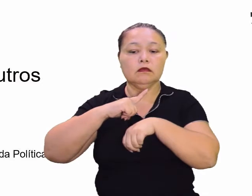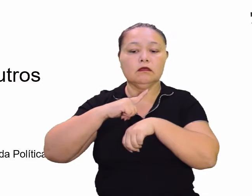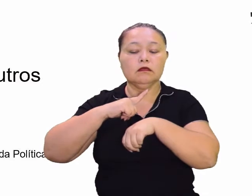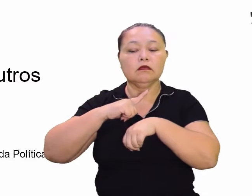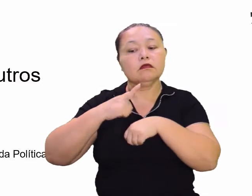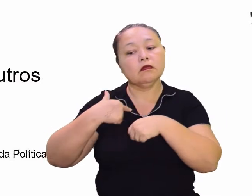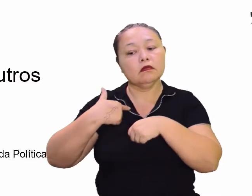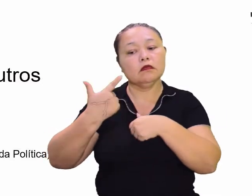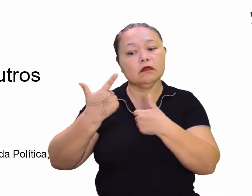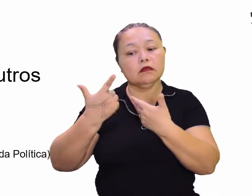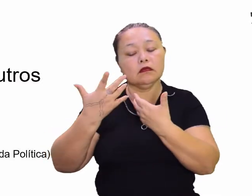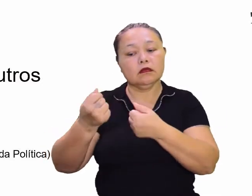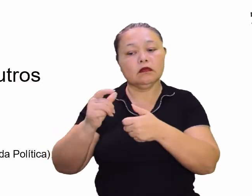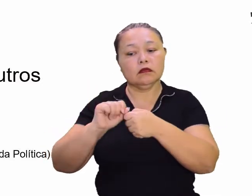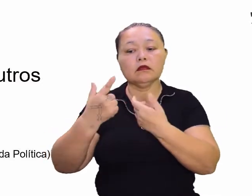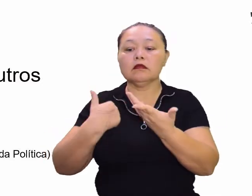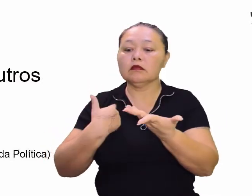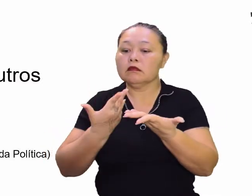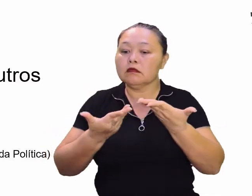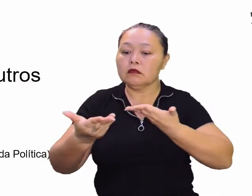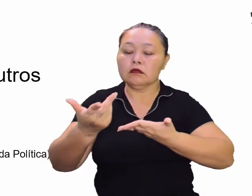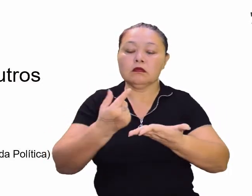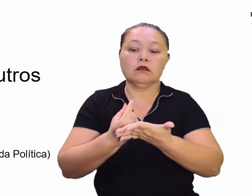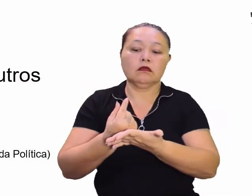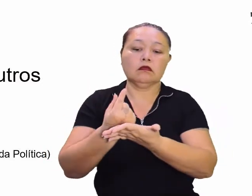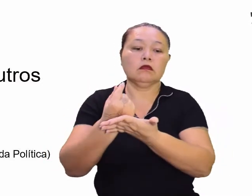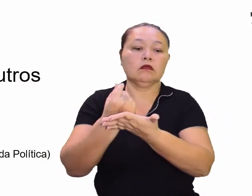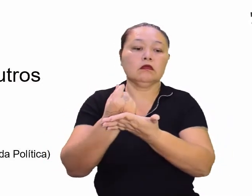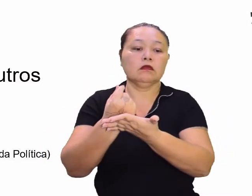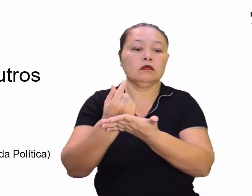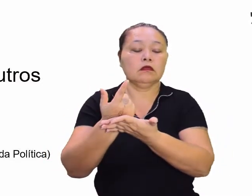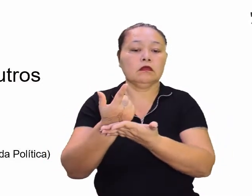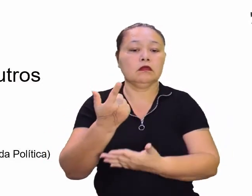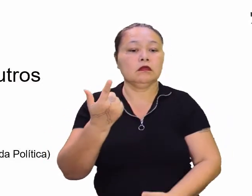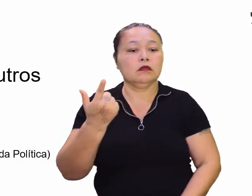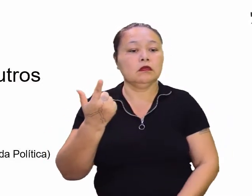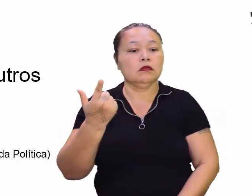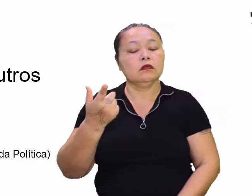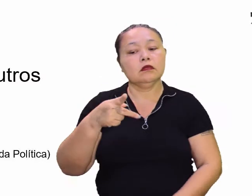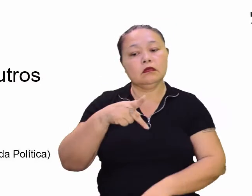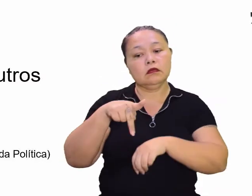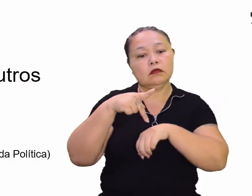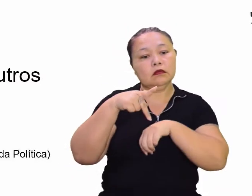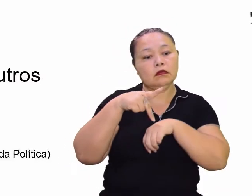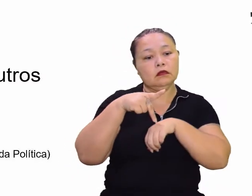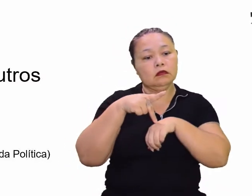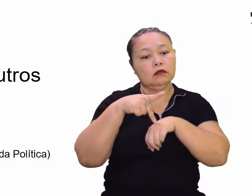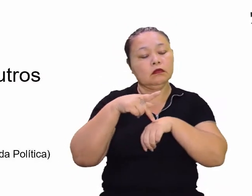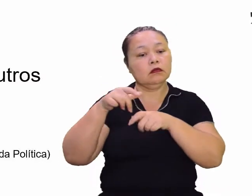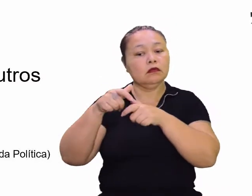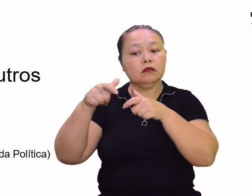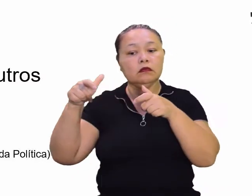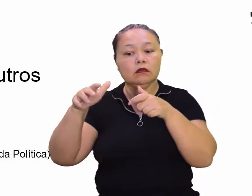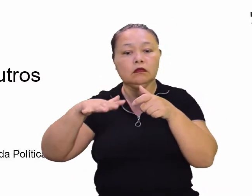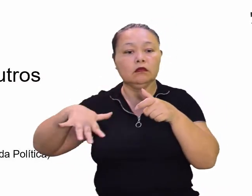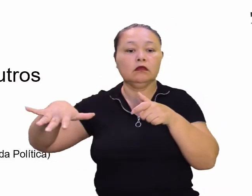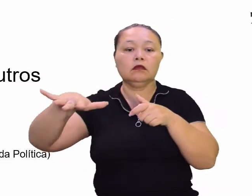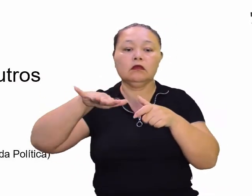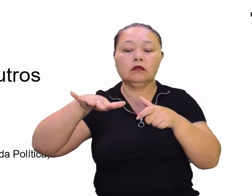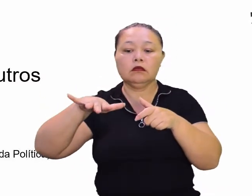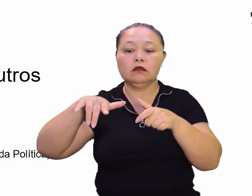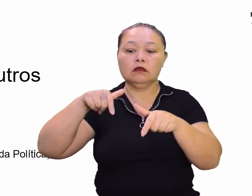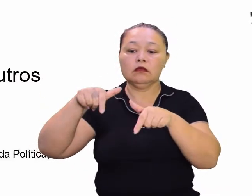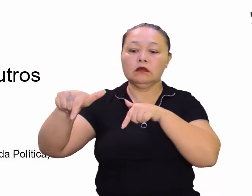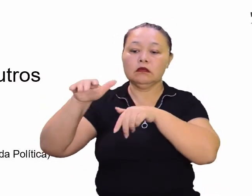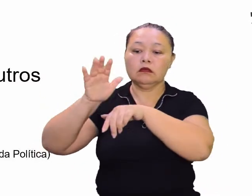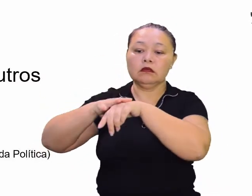de negócios capitalista. Beleza. E aí, ó, esses países têm uma grande